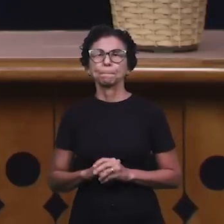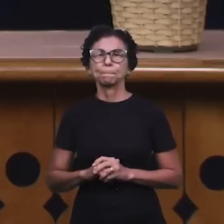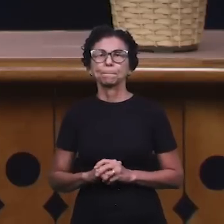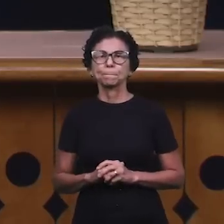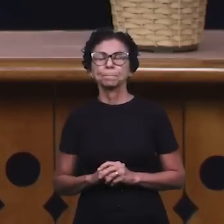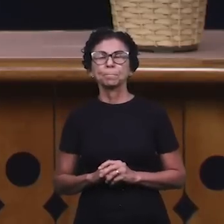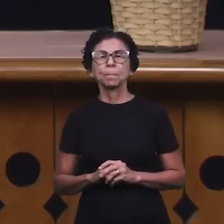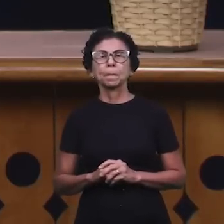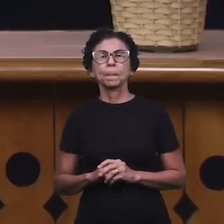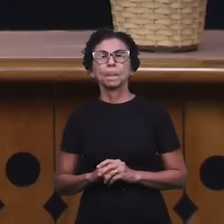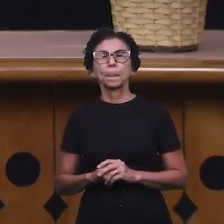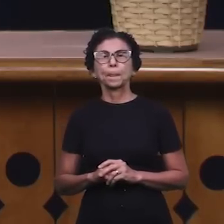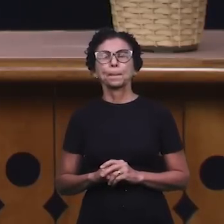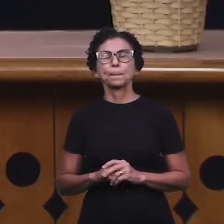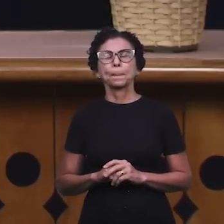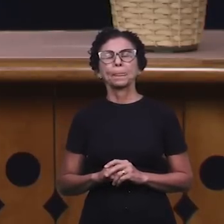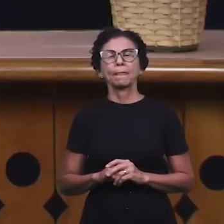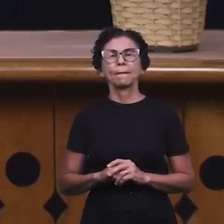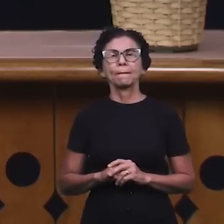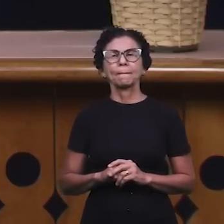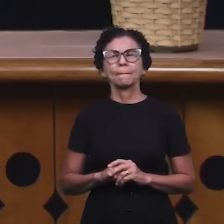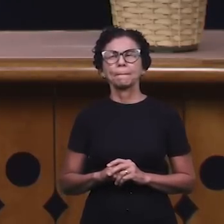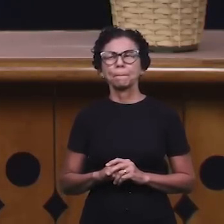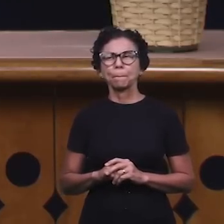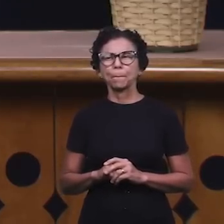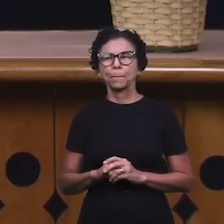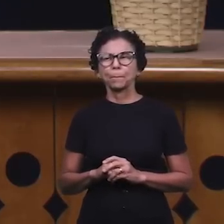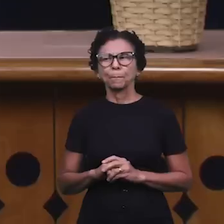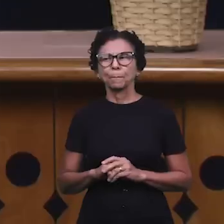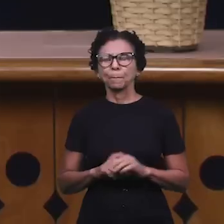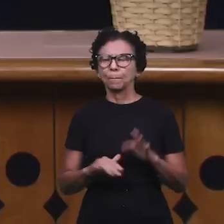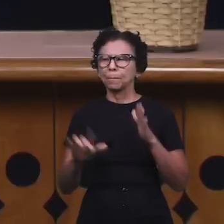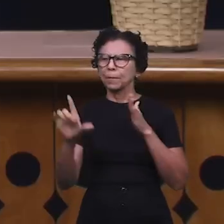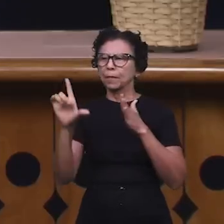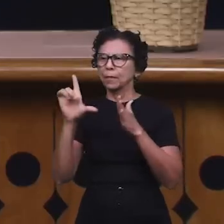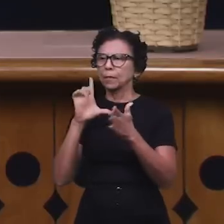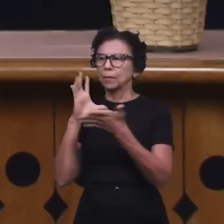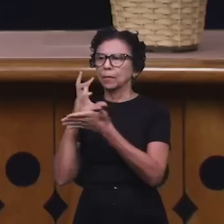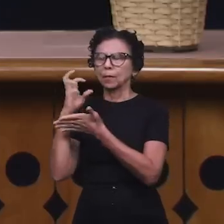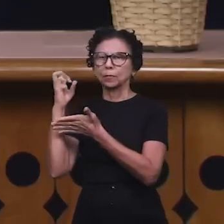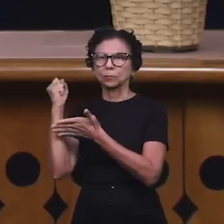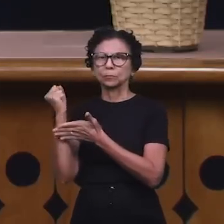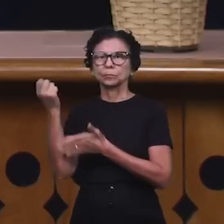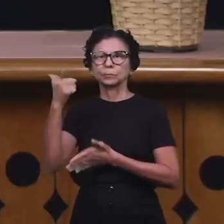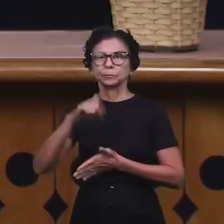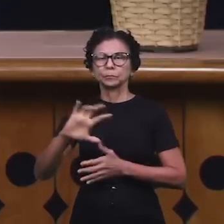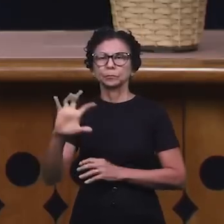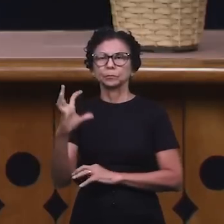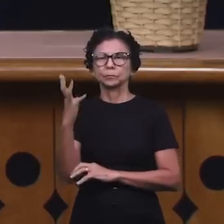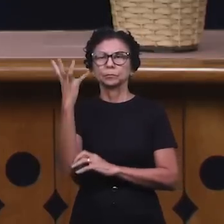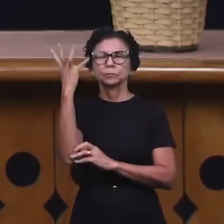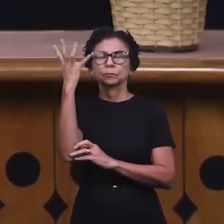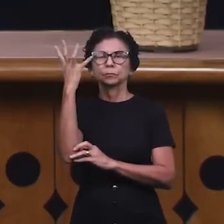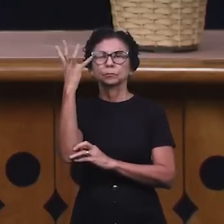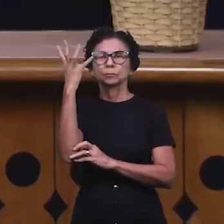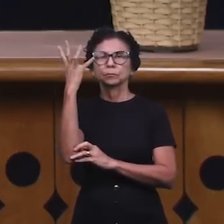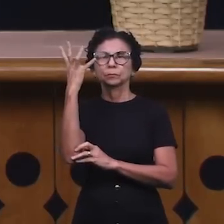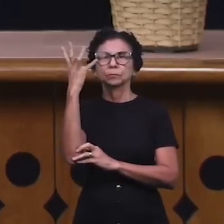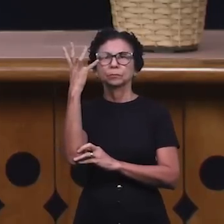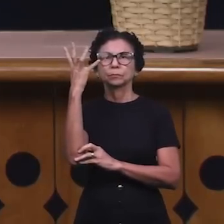ao arrebatamento, momentos antes do arrebatamento, a figueira brota. O que é a figueira